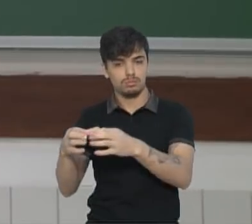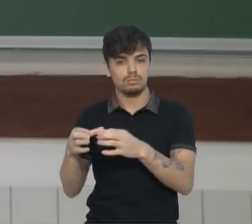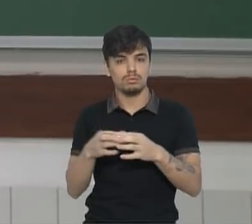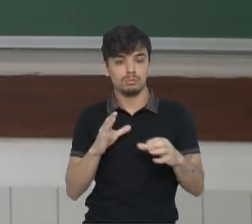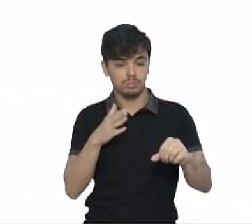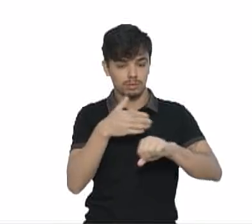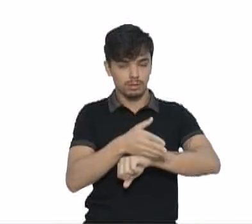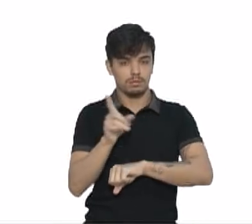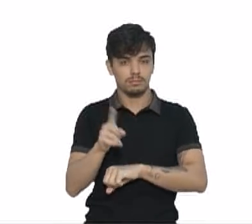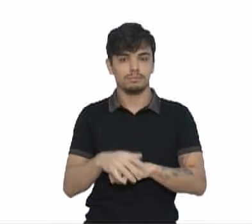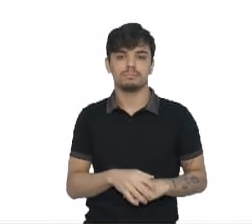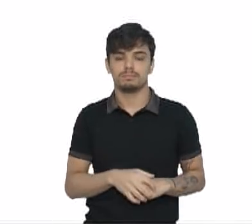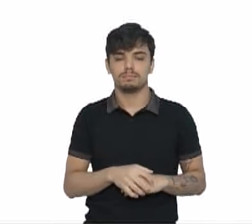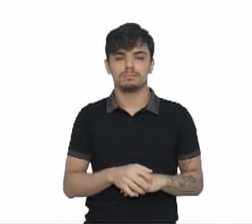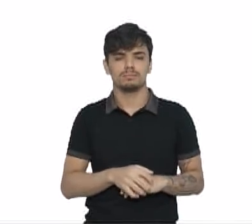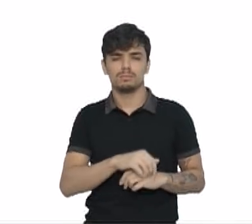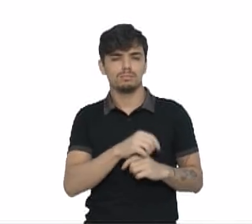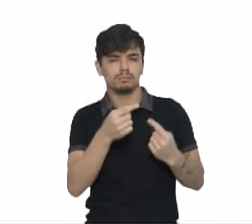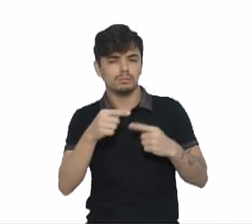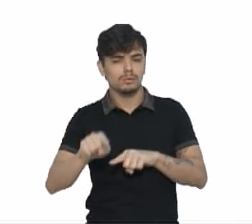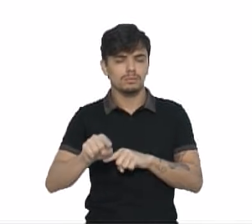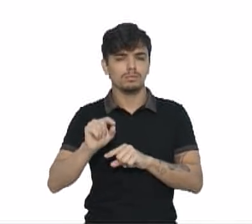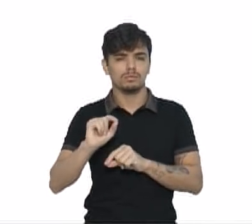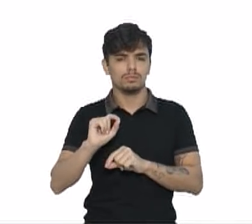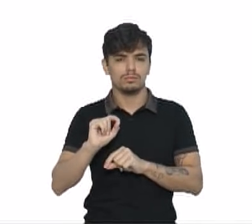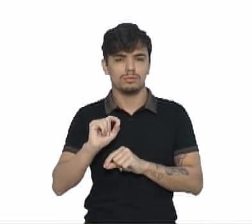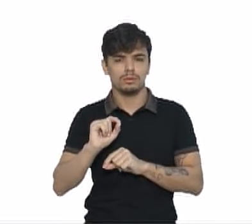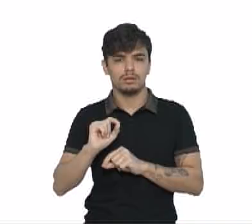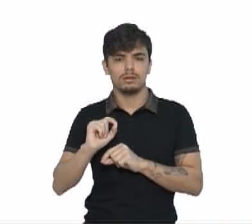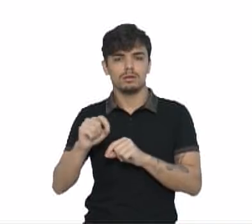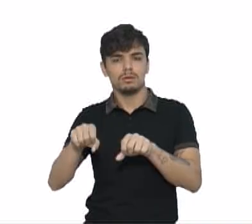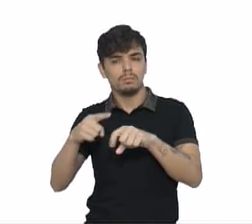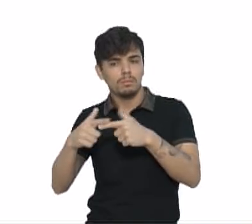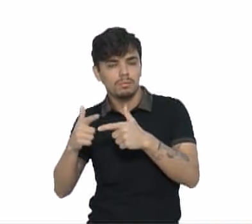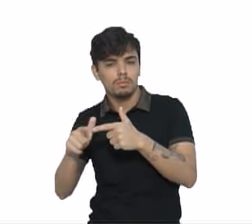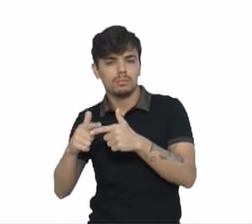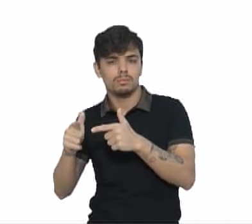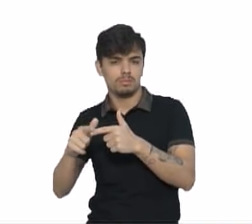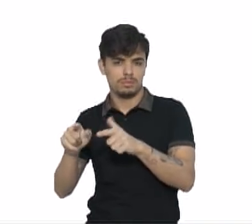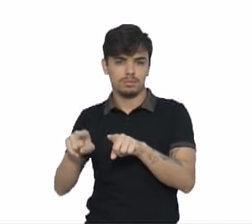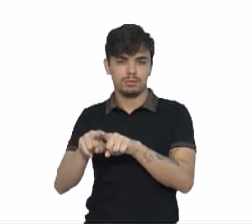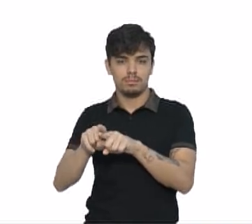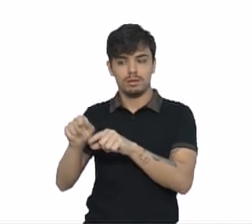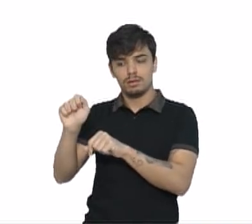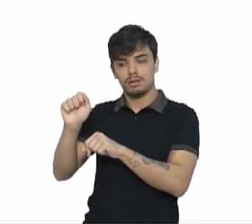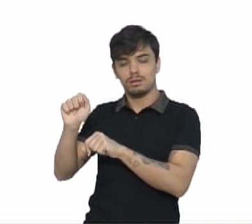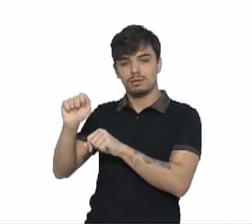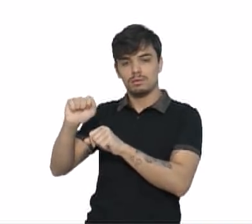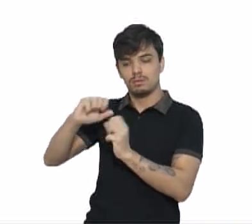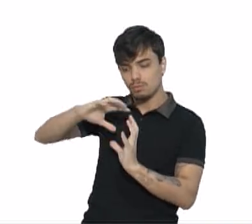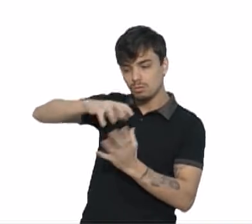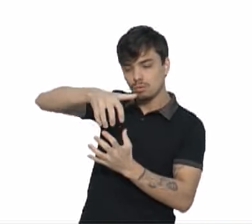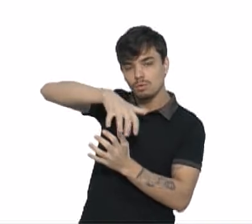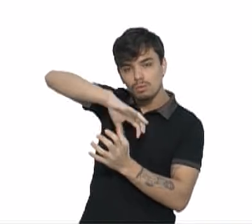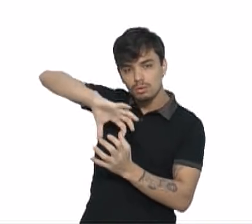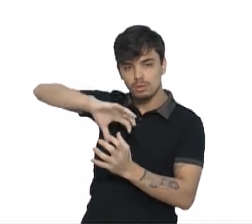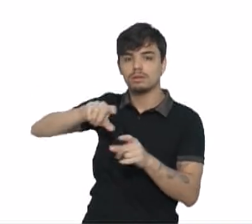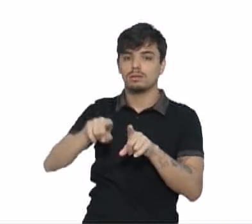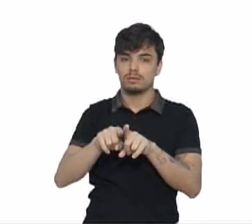aqui, as causas do colapso do Império Romano do Ocidente, segundo o historiador Jacques Le Goff. Então a gente vai ter agora uma citação do Jacques Le